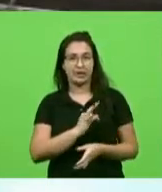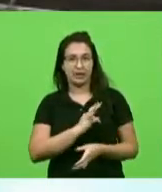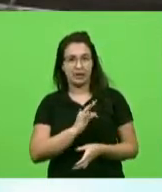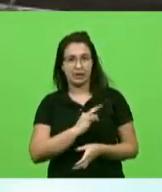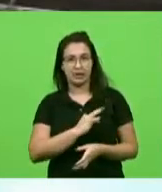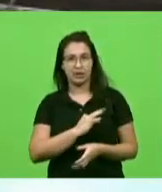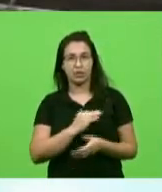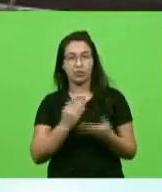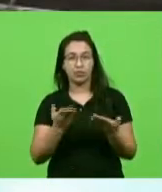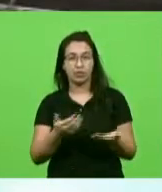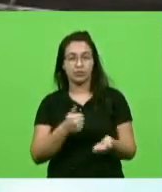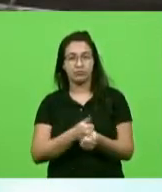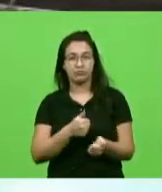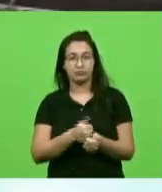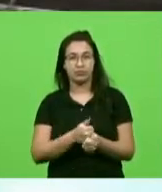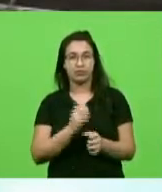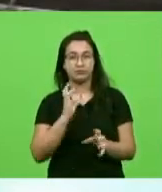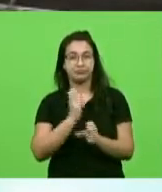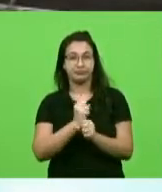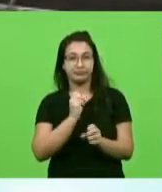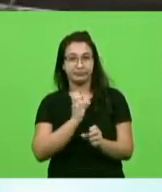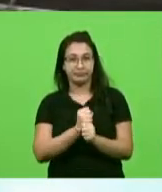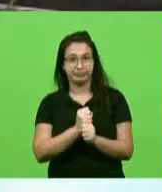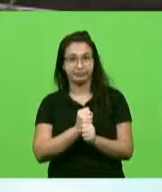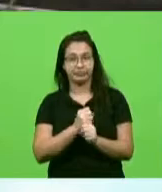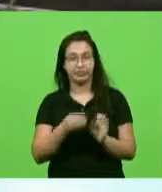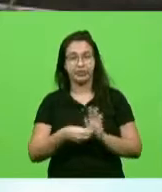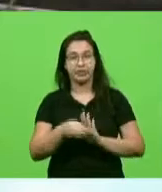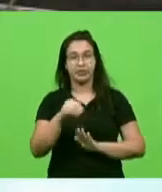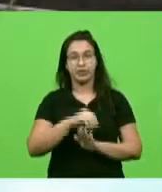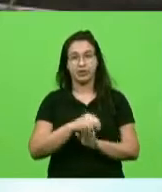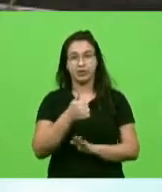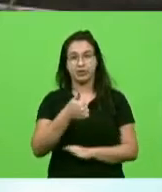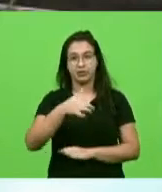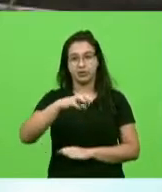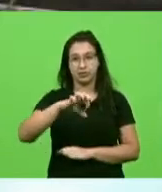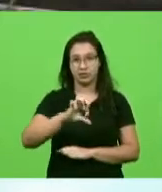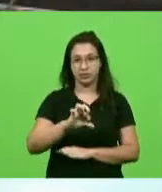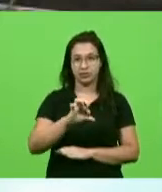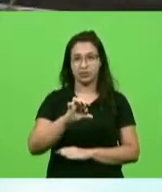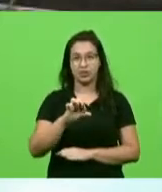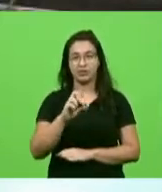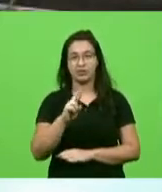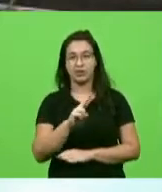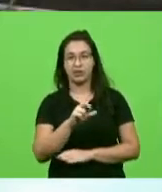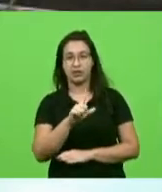desse Tribunal de Contas, nos termos do despacho acostado às folhas 19 do processo